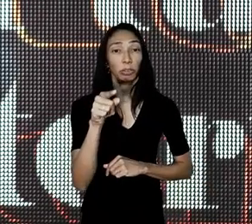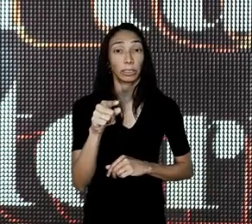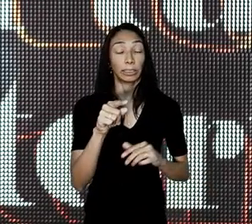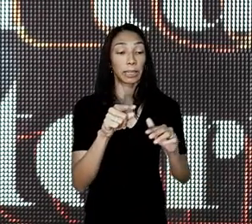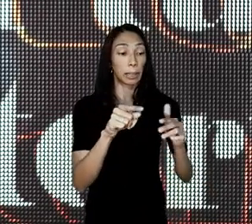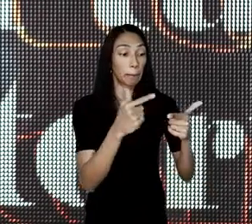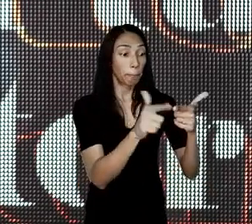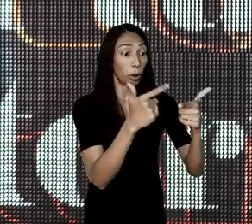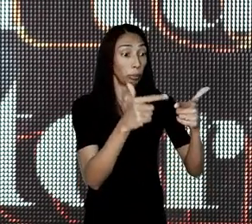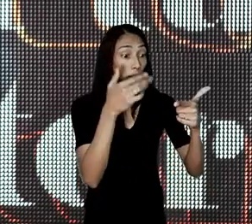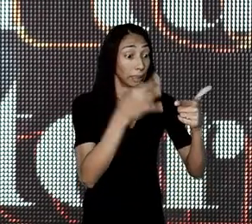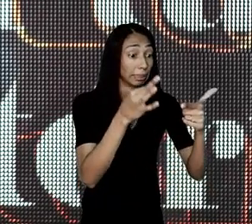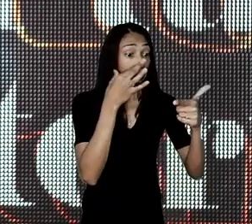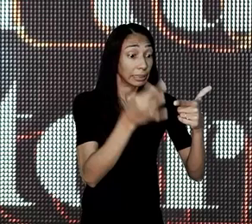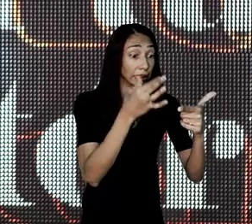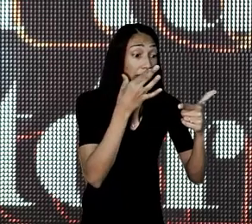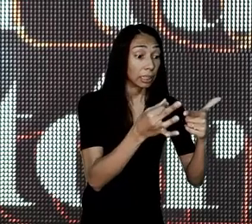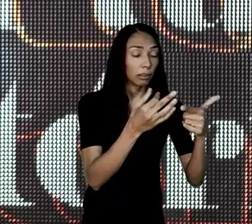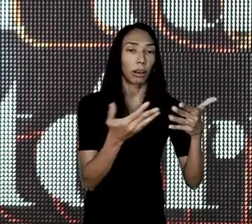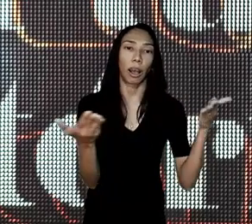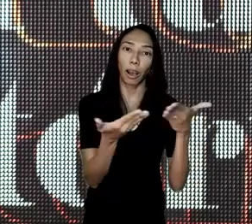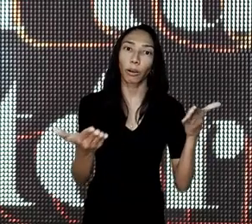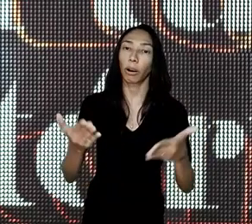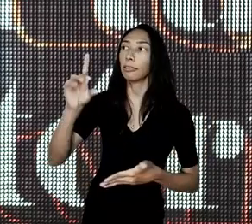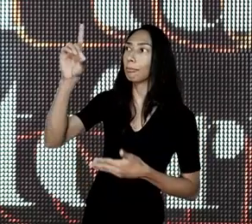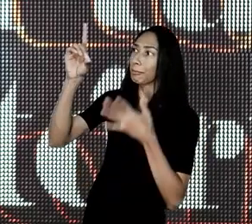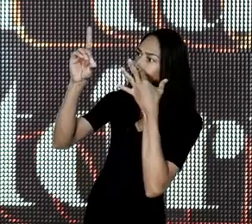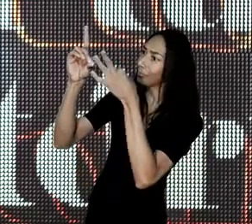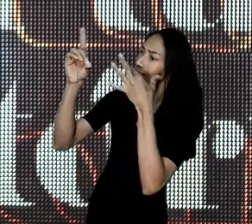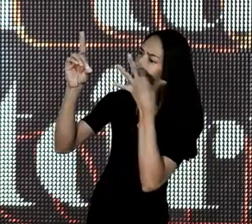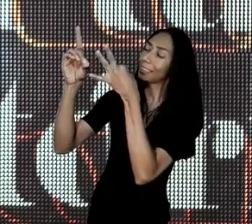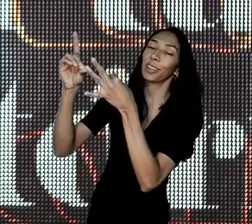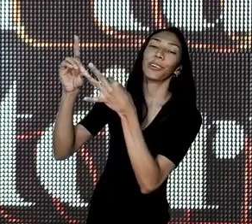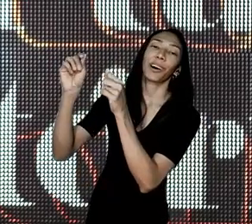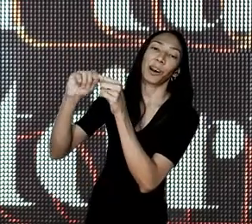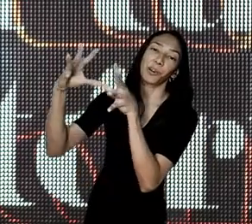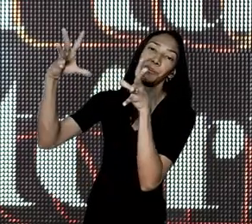no milagre, você não estava olhando para mim. Agora que você está olhando para mim, eu vou te dar milagre.